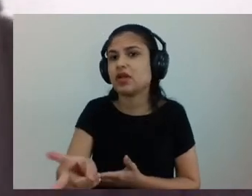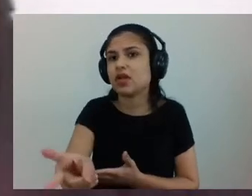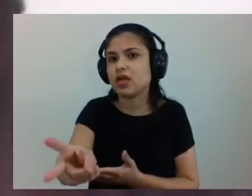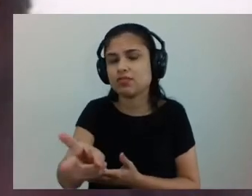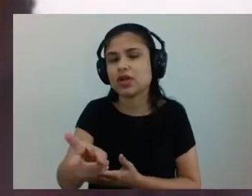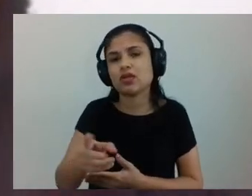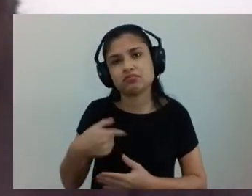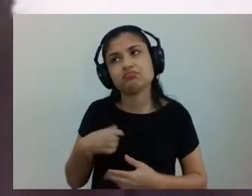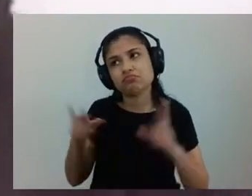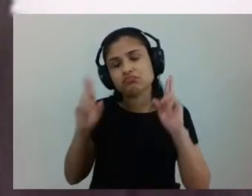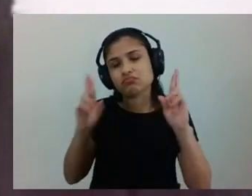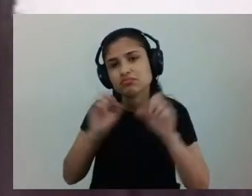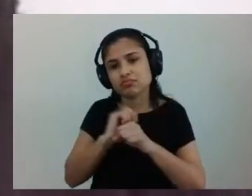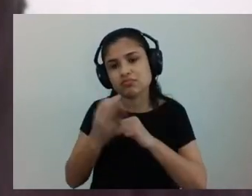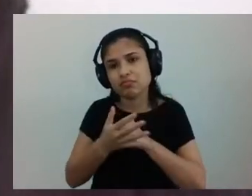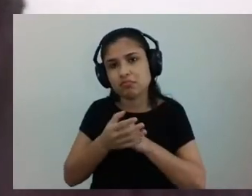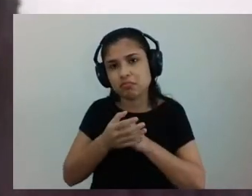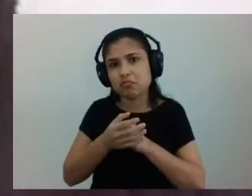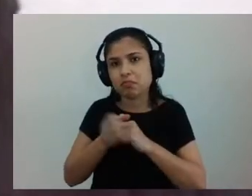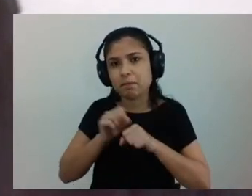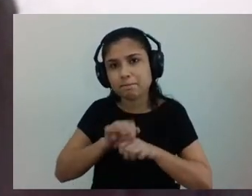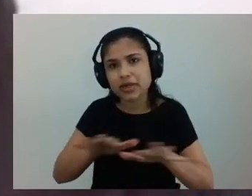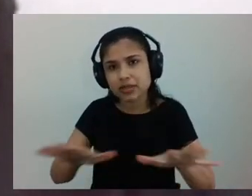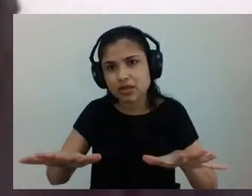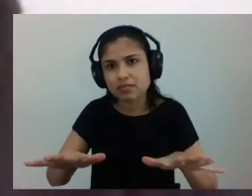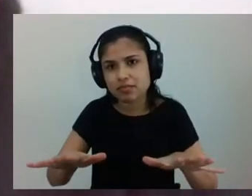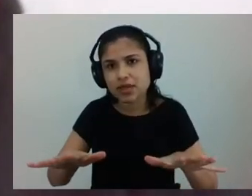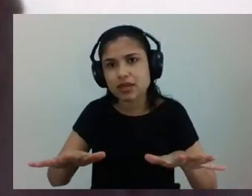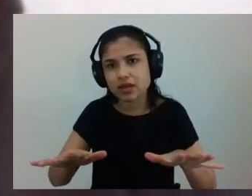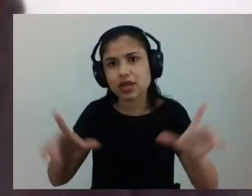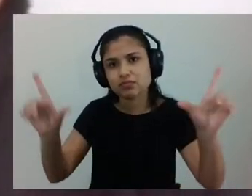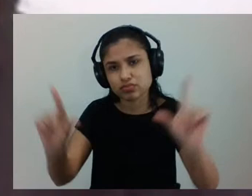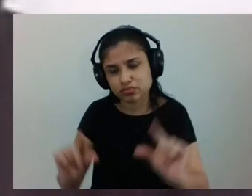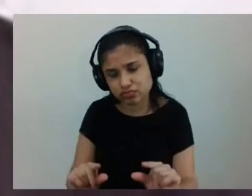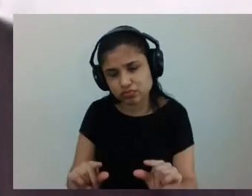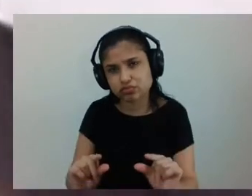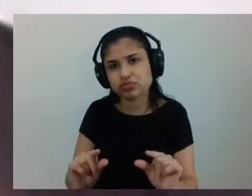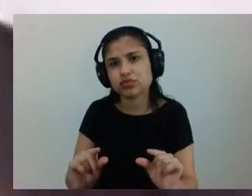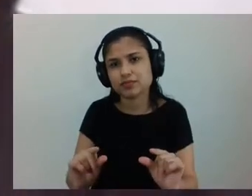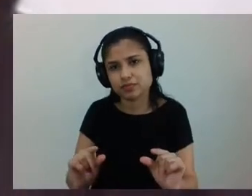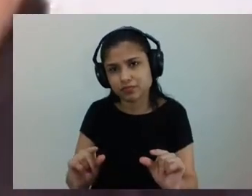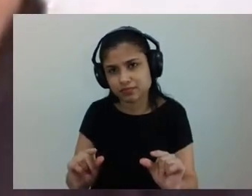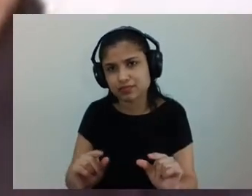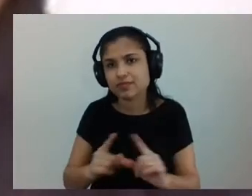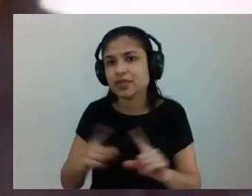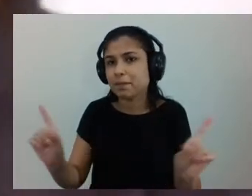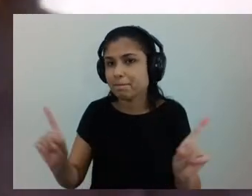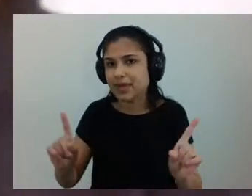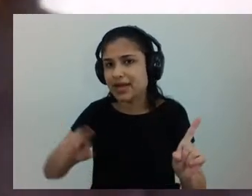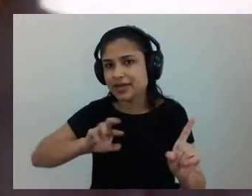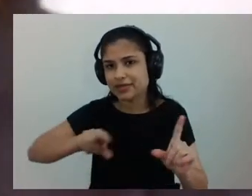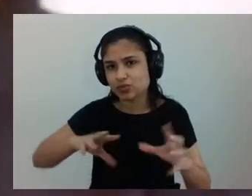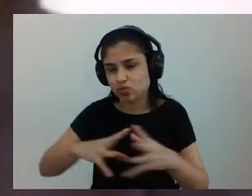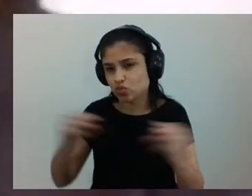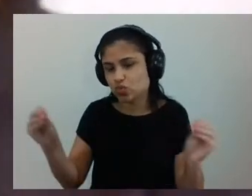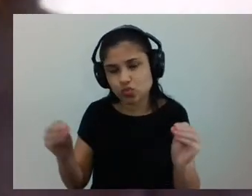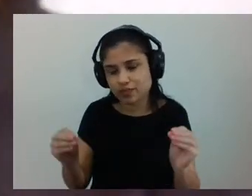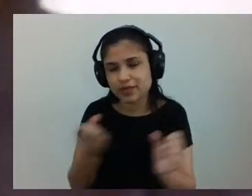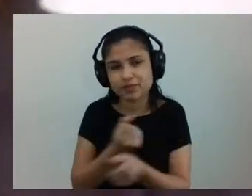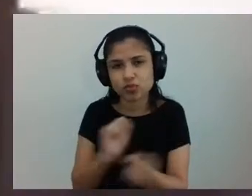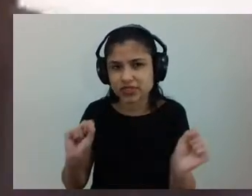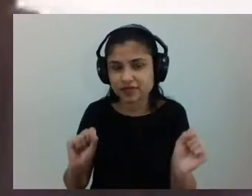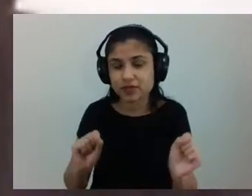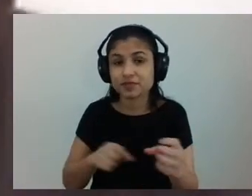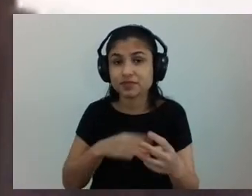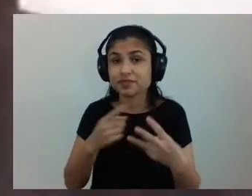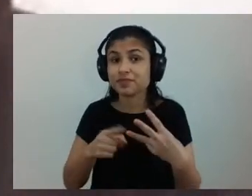pandemia. Pós-pandemia não enxerga isso no futuro muito próximo, não. Ok? Então, a terceira ferramenta que nós vamos usar